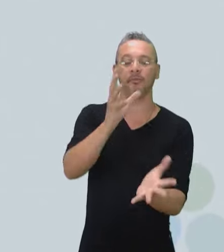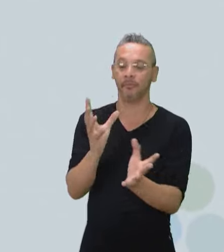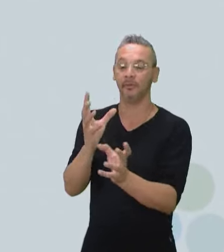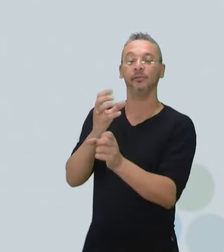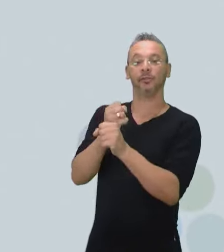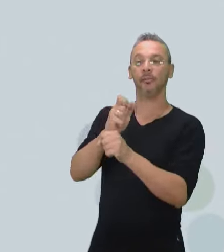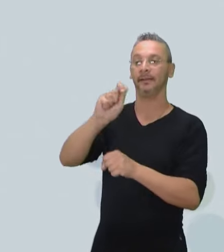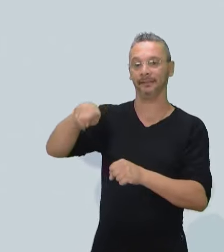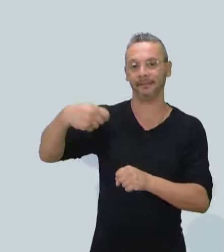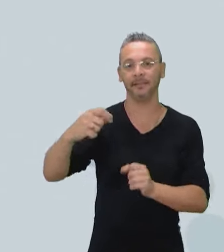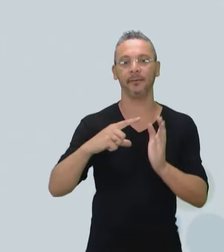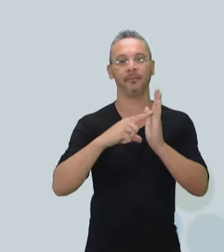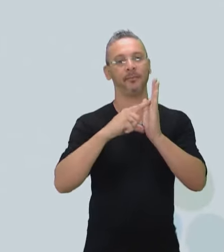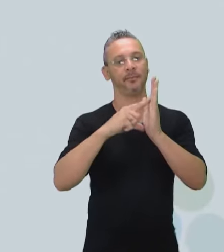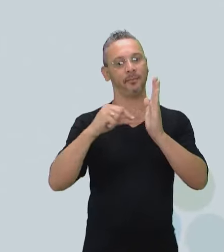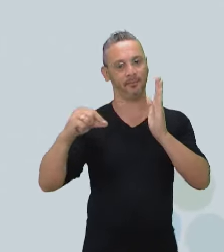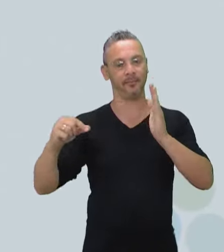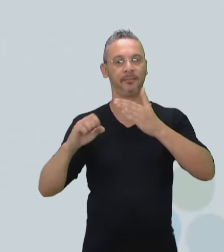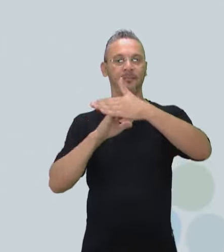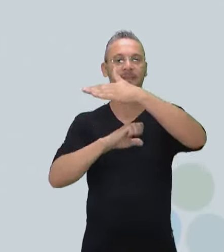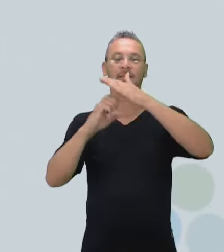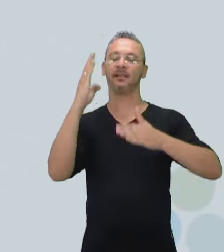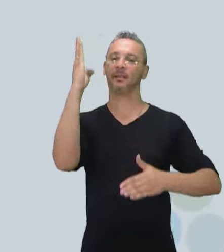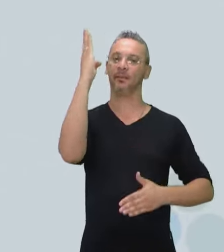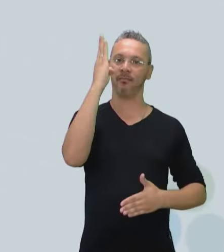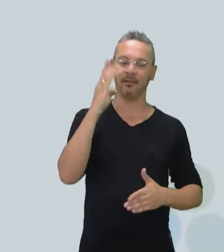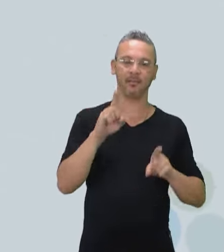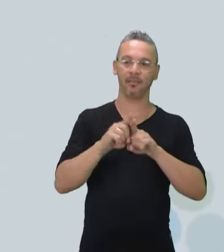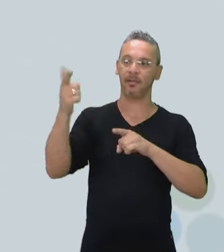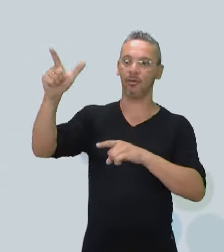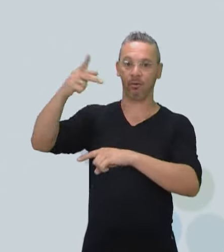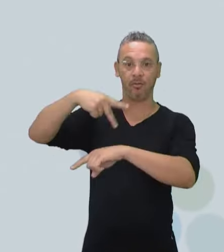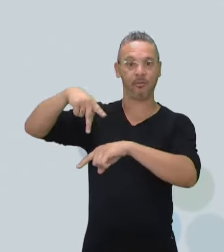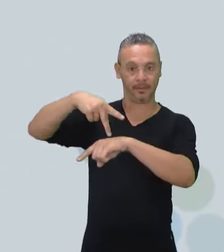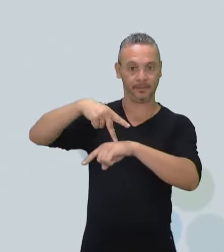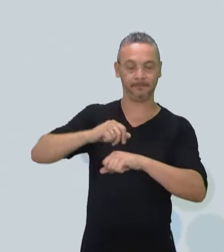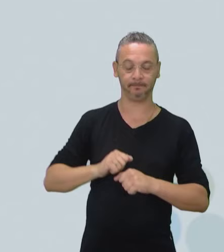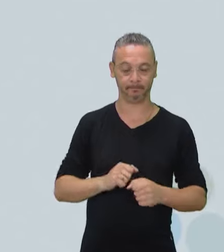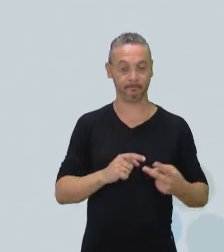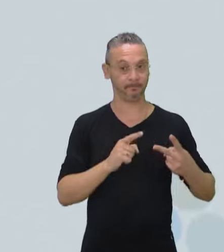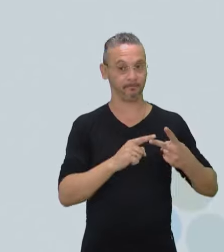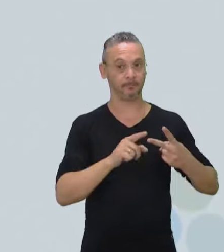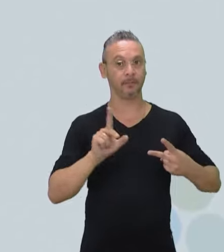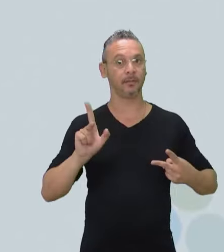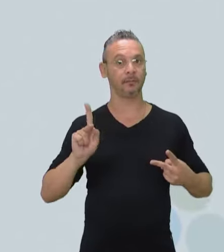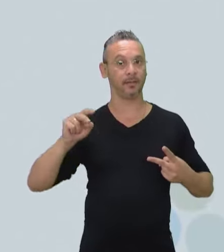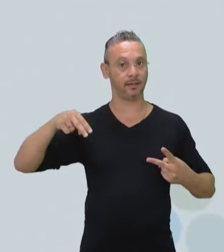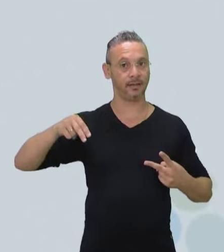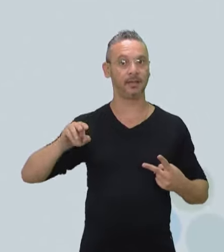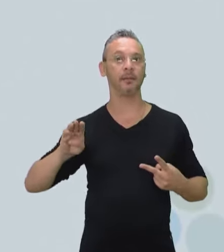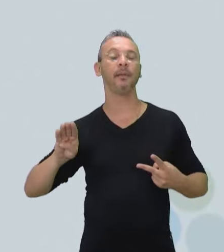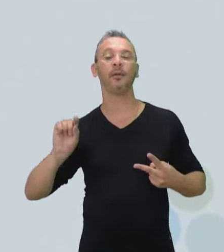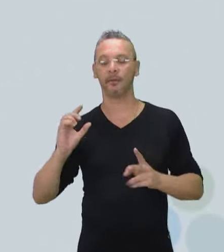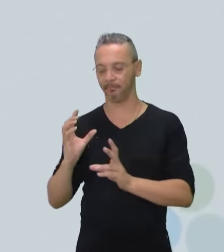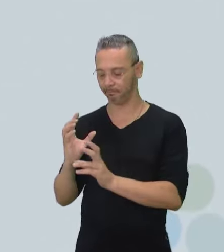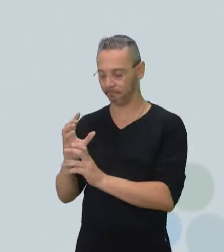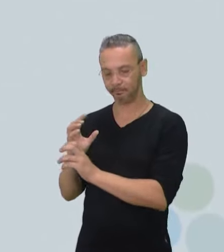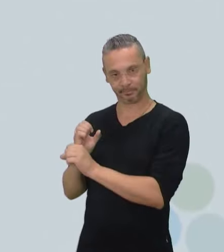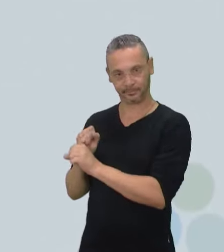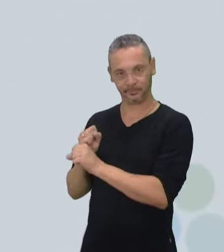Tanto de empresas nacionais quanto de multinacionais. Já o PNB considera apenas o valor somado de